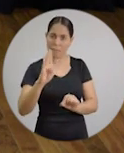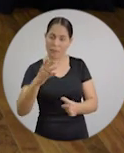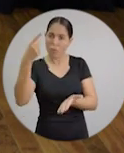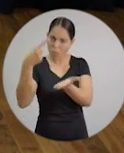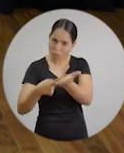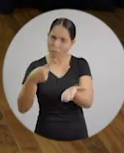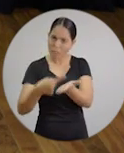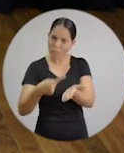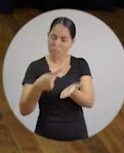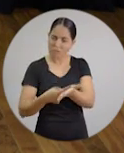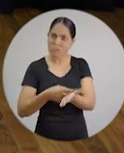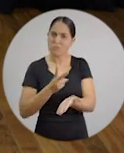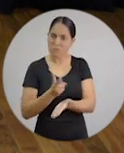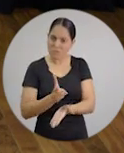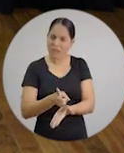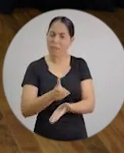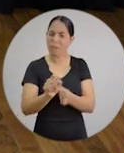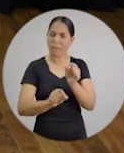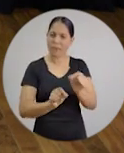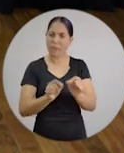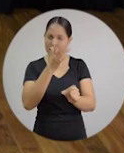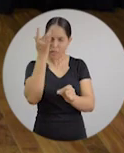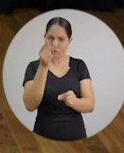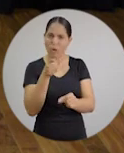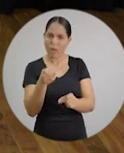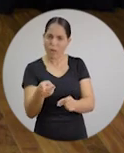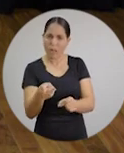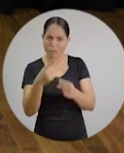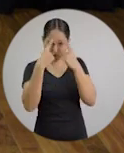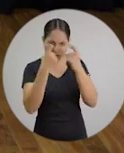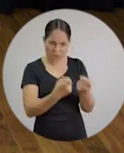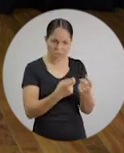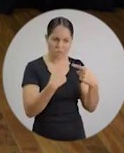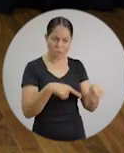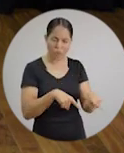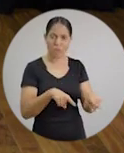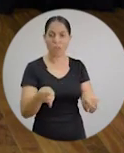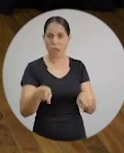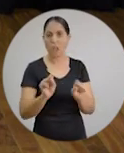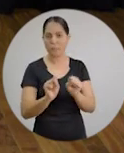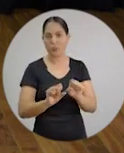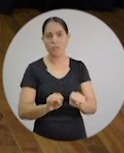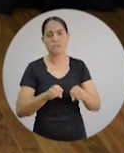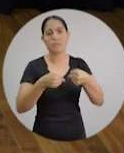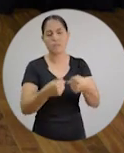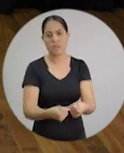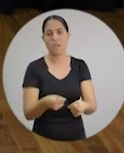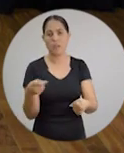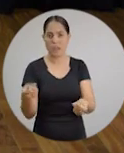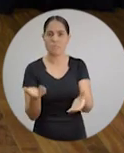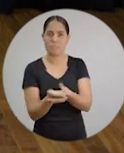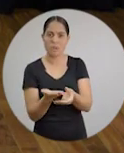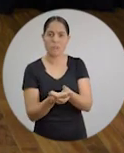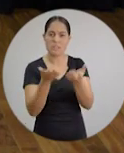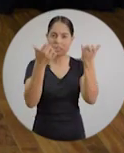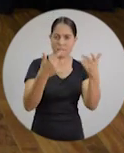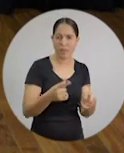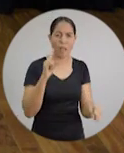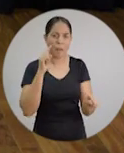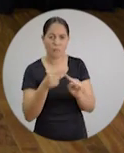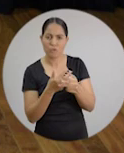tem um compromisso sempre com a defesa, com o contraditório, com o devido processo legal, então isso vai ser sempre também